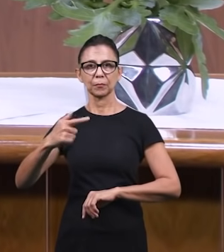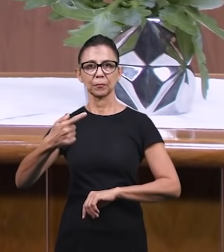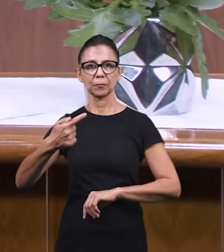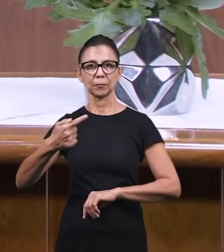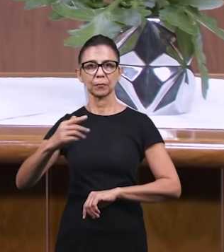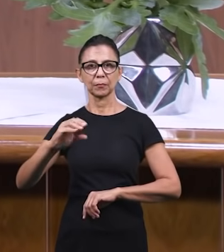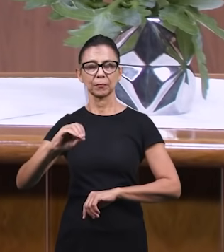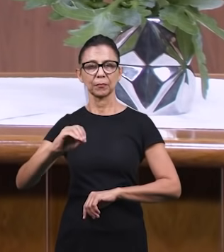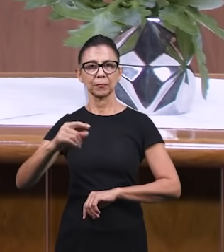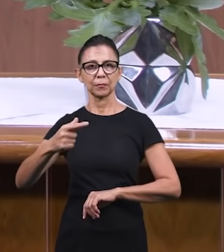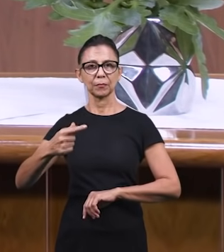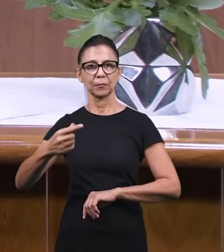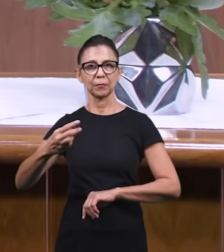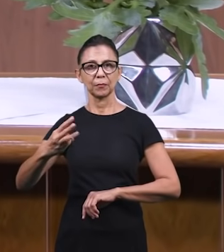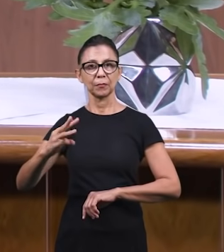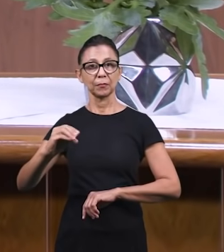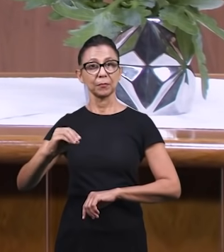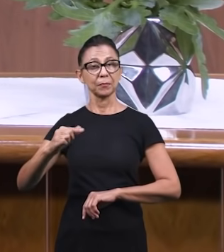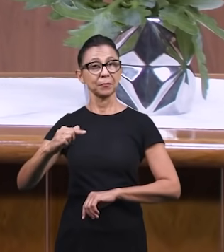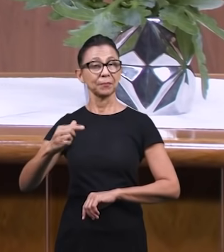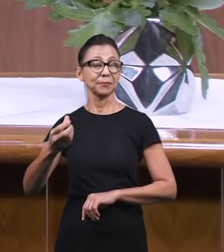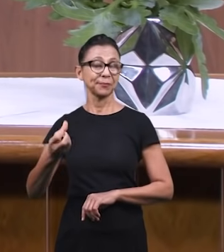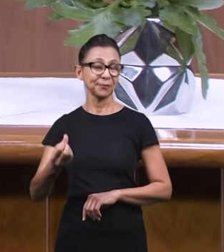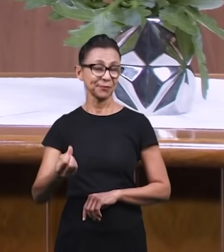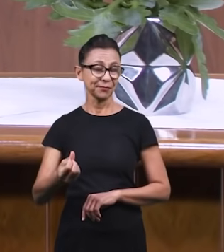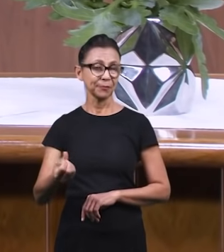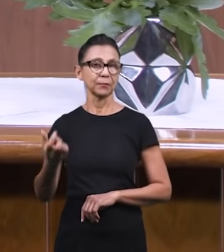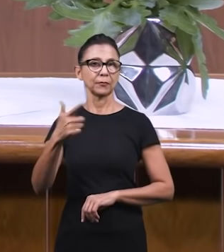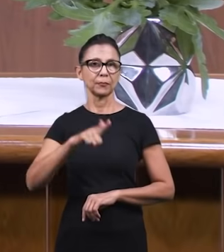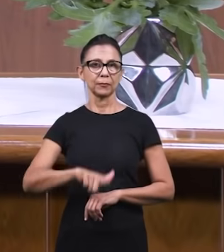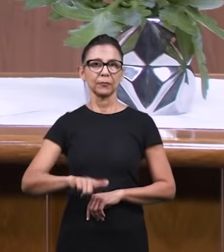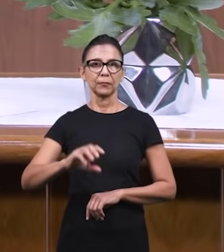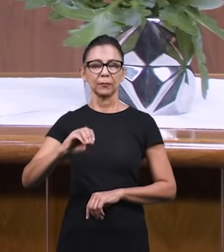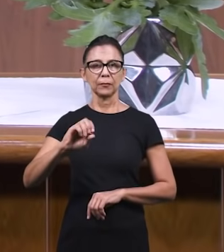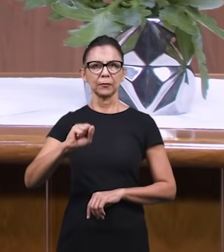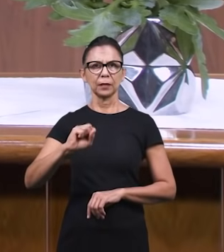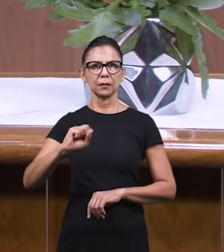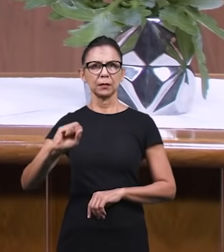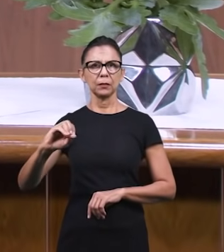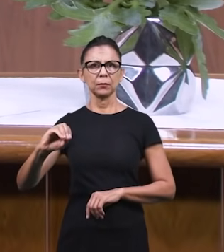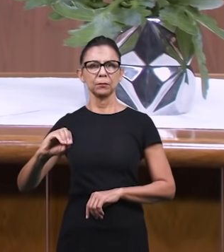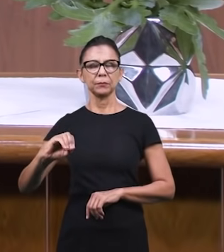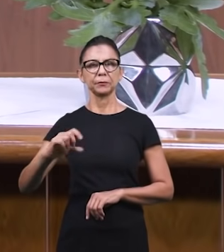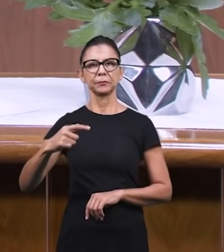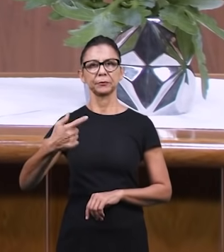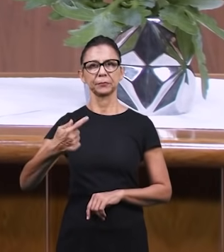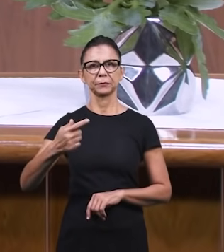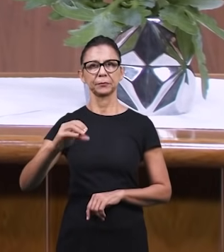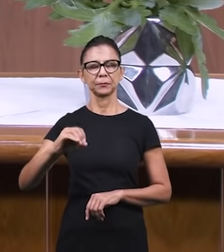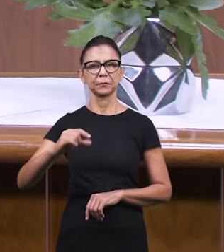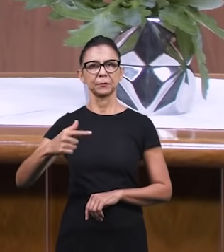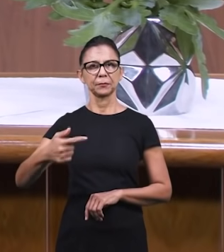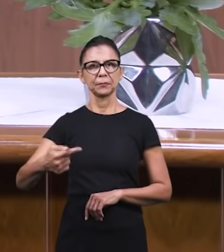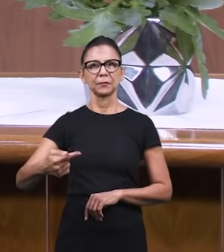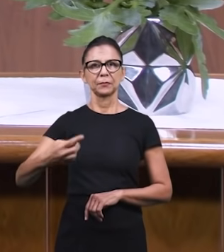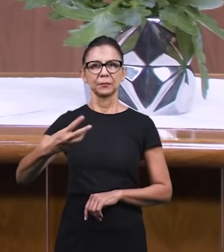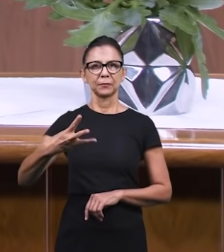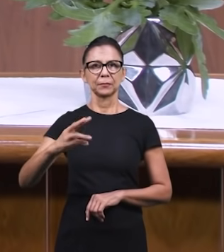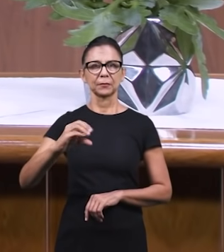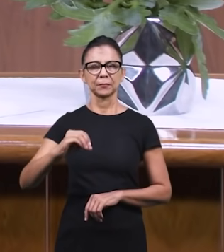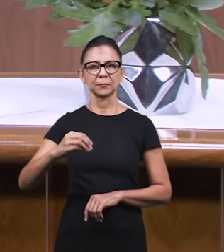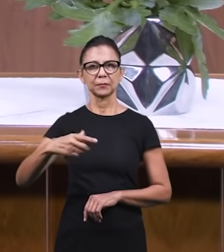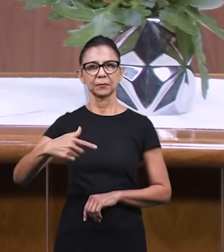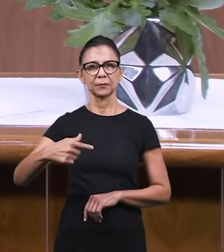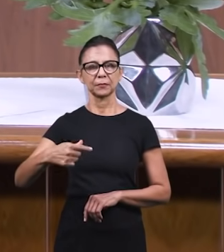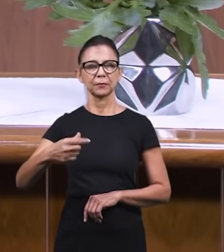707 3076. Vou repetir, 0800 707